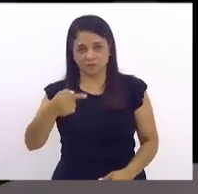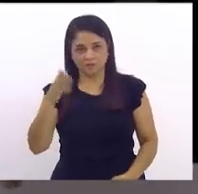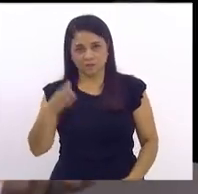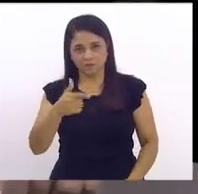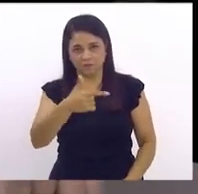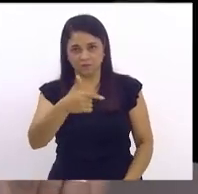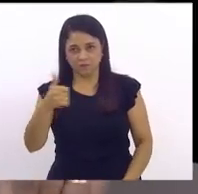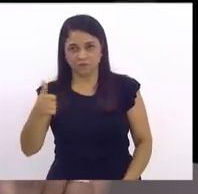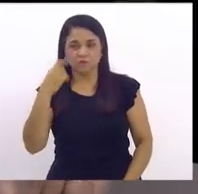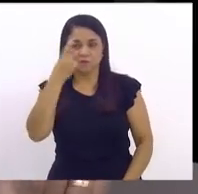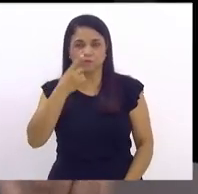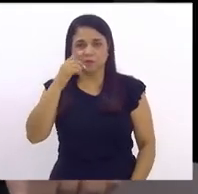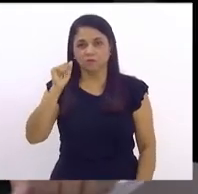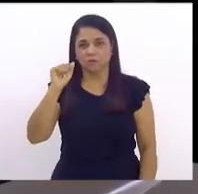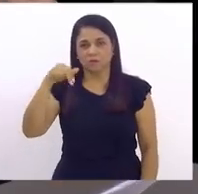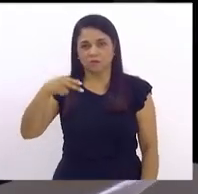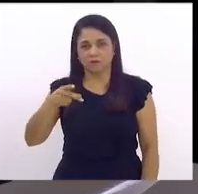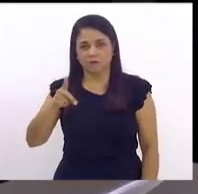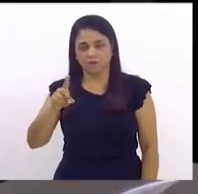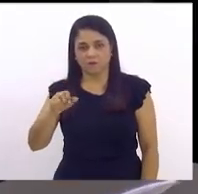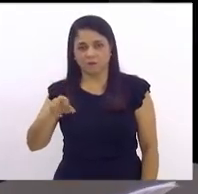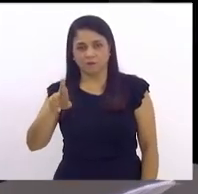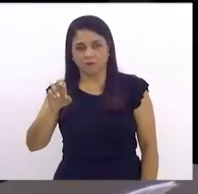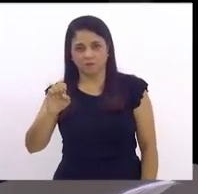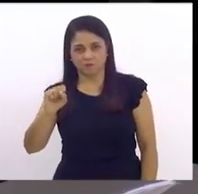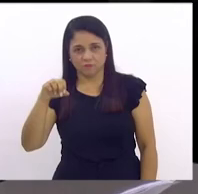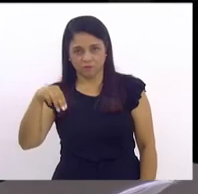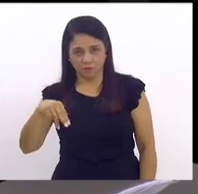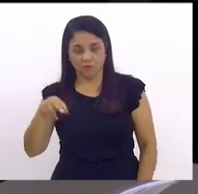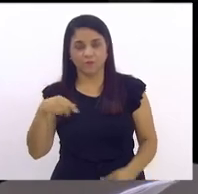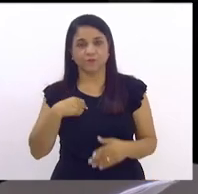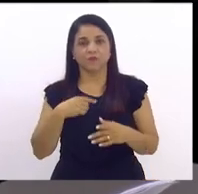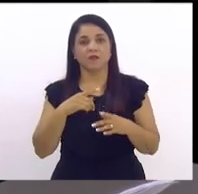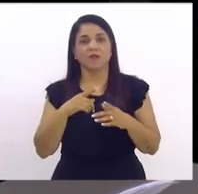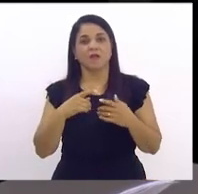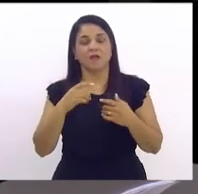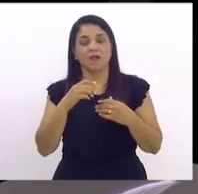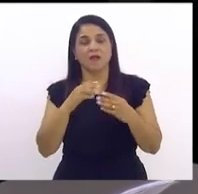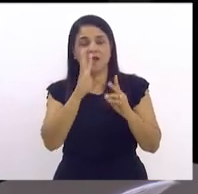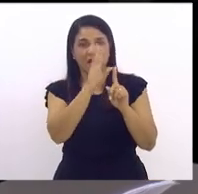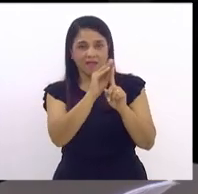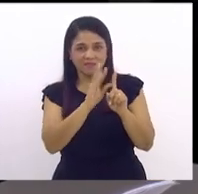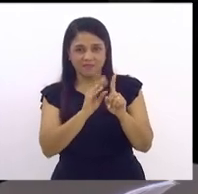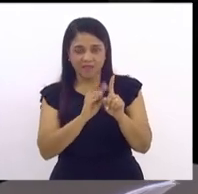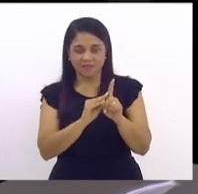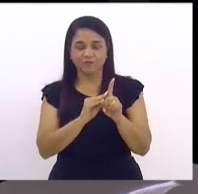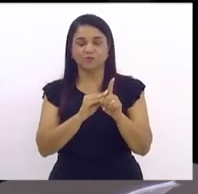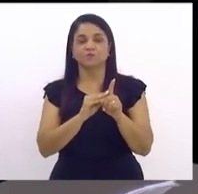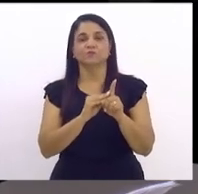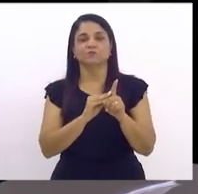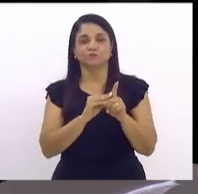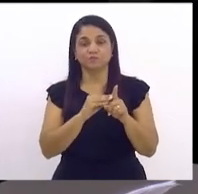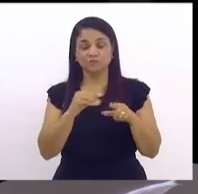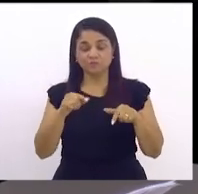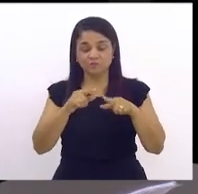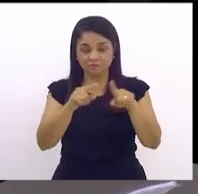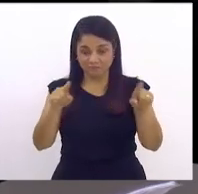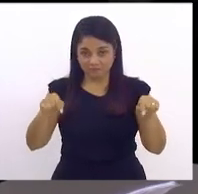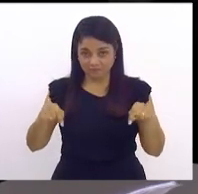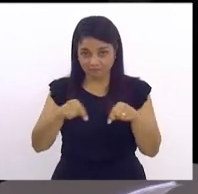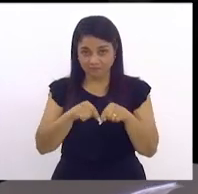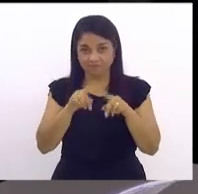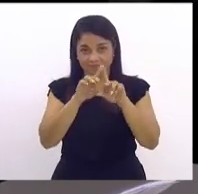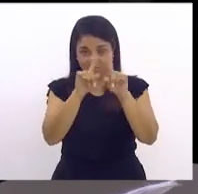de autoria do deputado Anderson Moraes, que dispõe sobre a proibição de assédio político ideológico em ambientes públicos ou privados no Estado do Rio de Janeiro e da